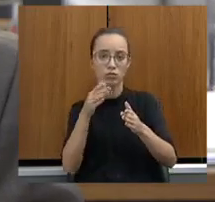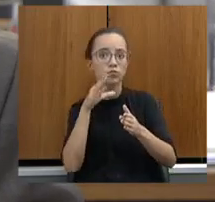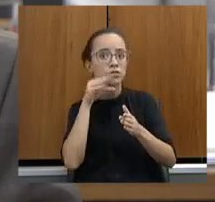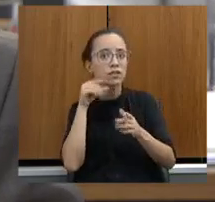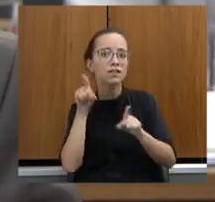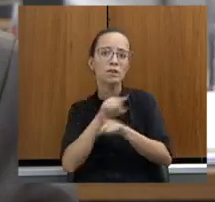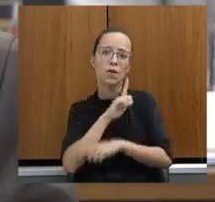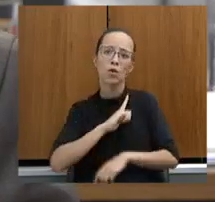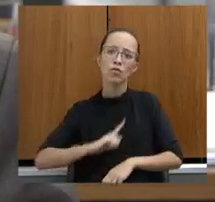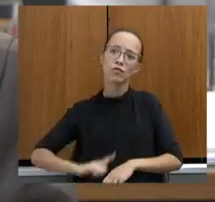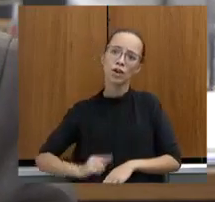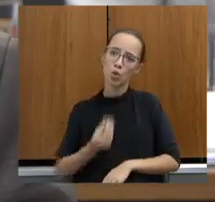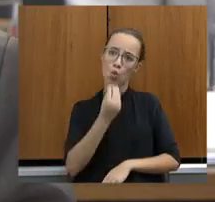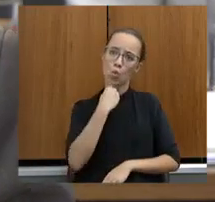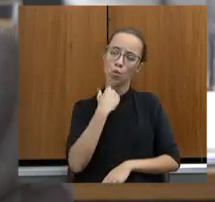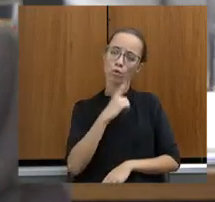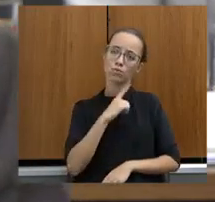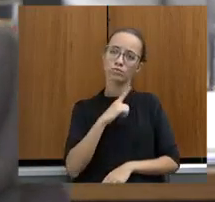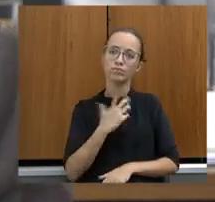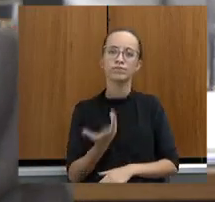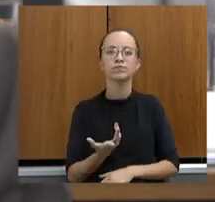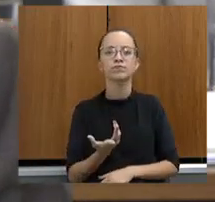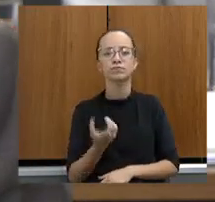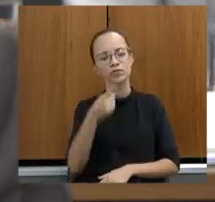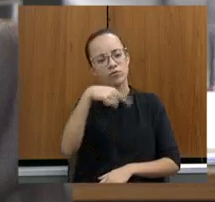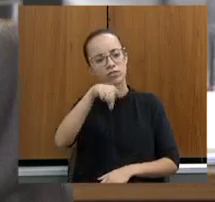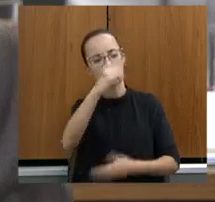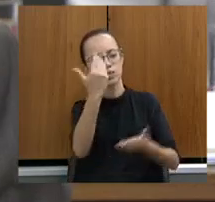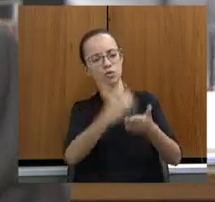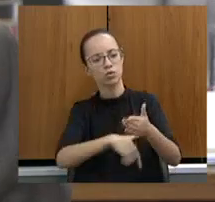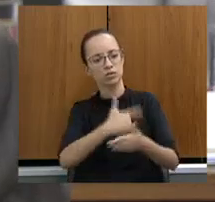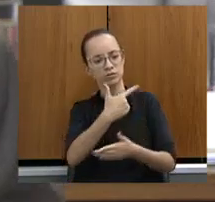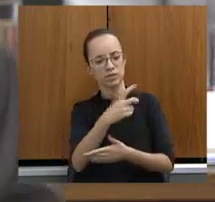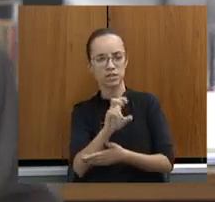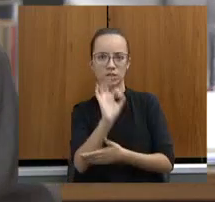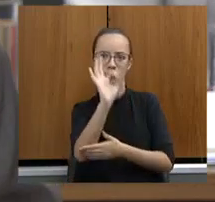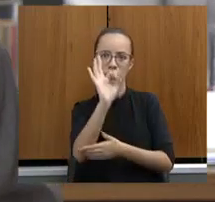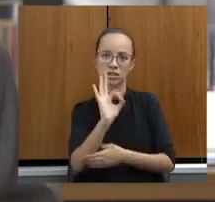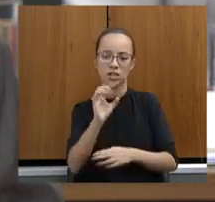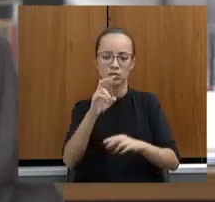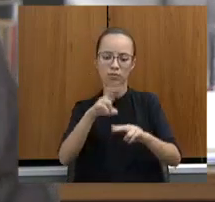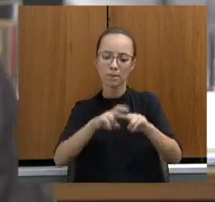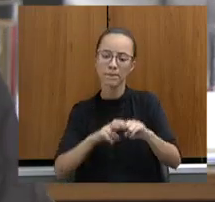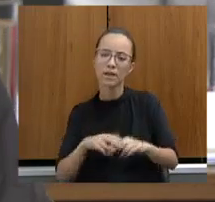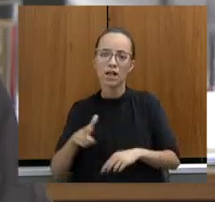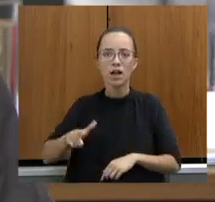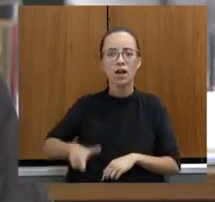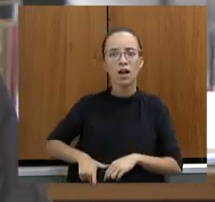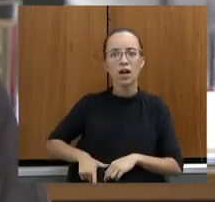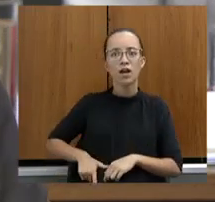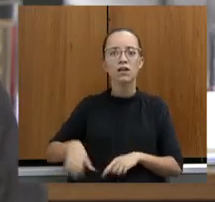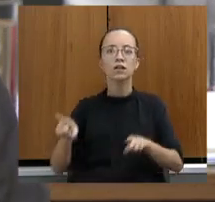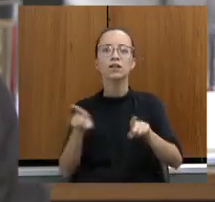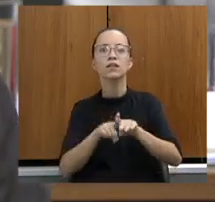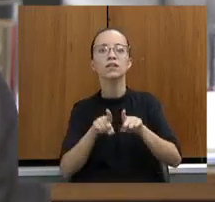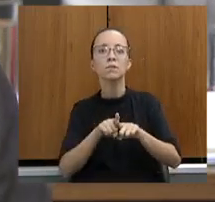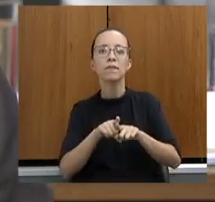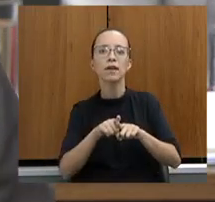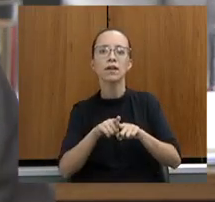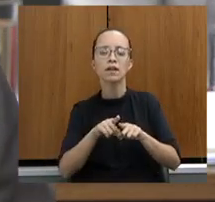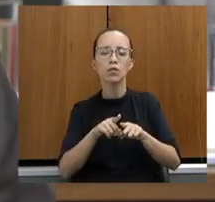é algoritório você tá ali descontando 25% da curva de uma munição do mesmo jeito que é feito com taxista